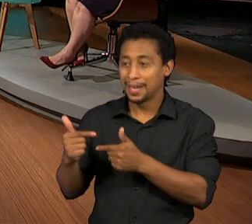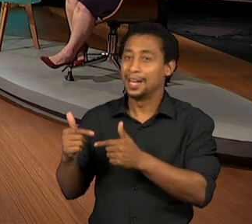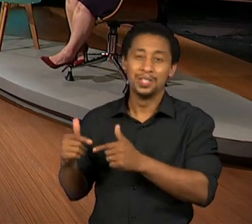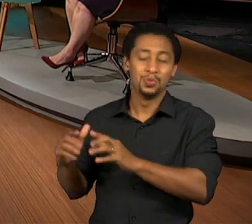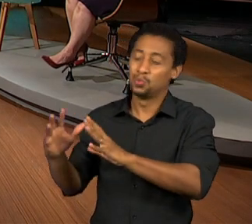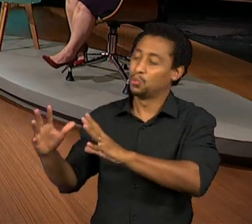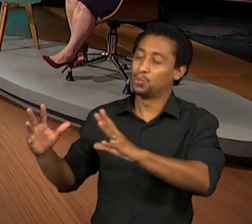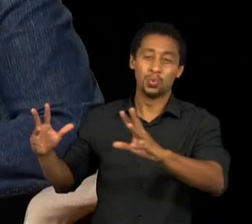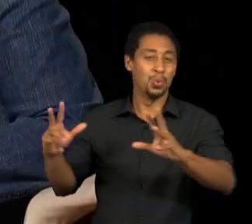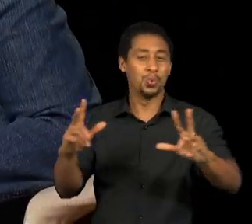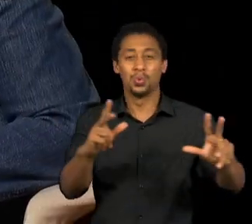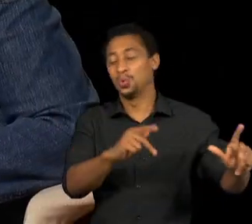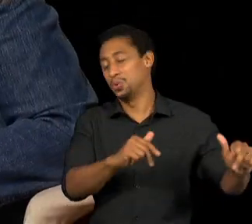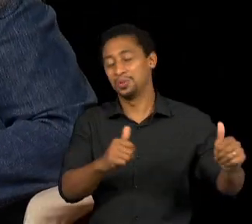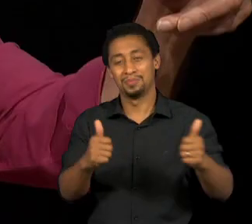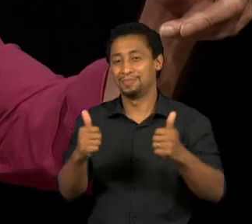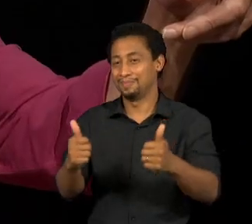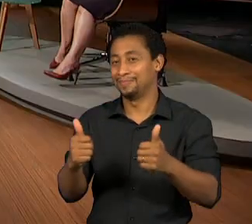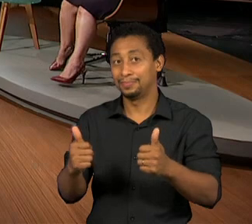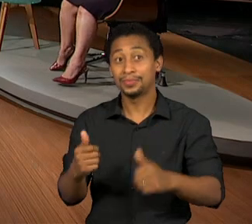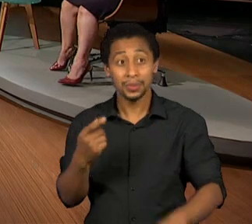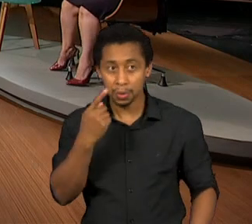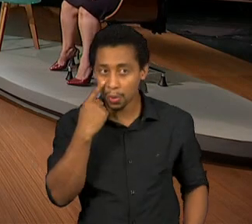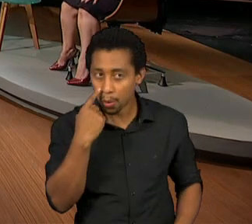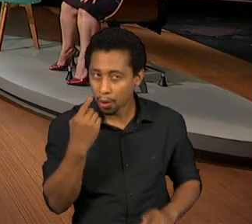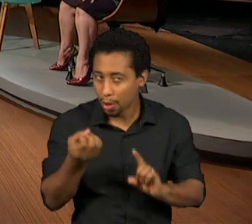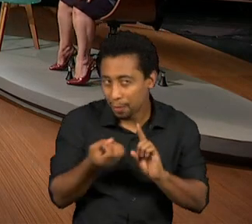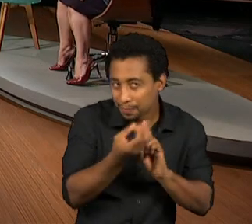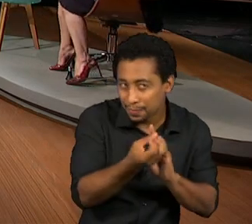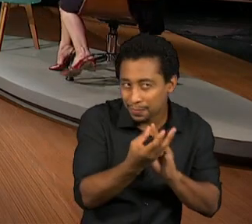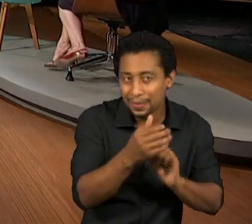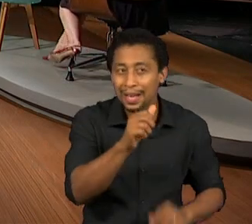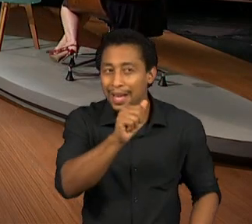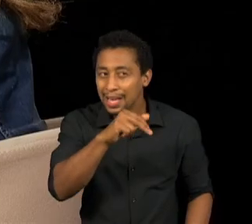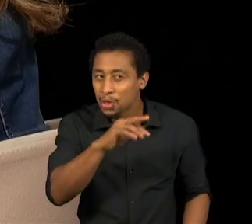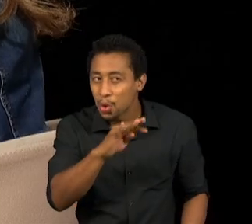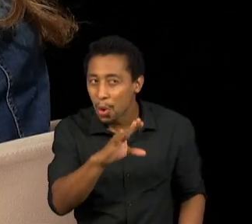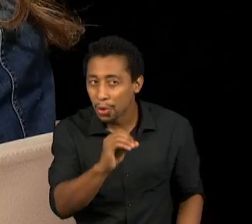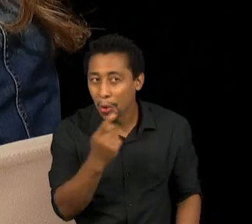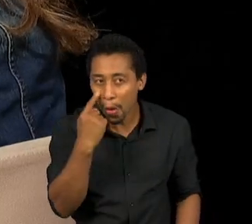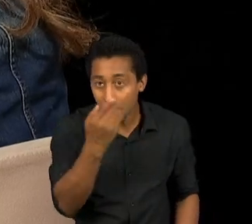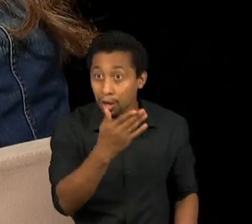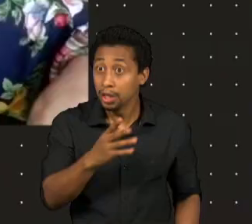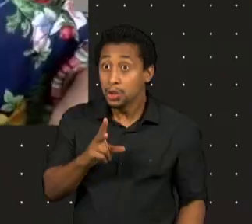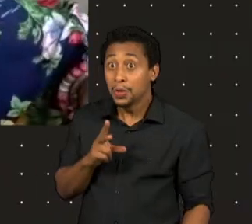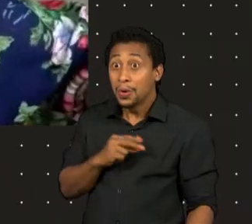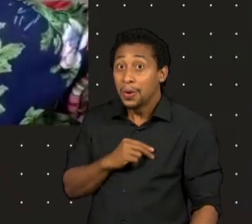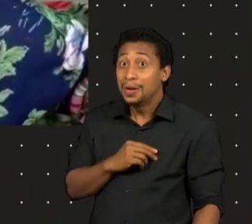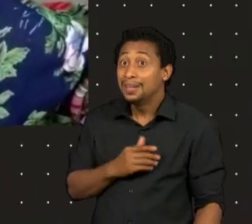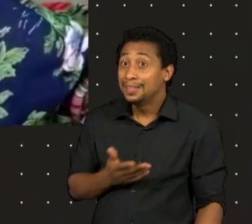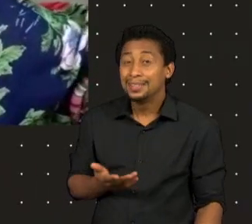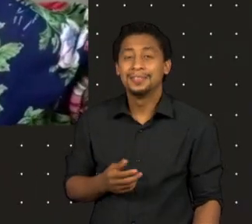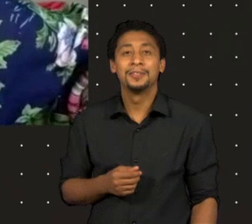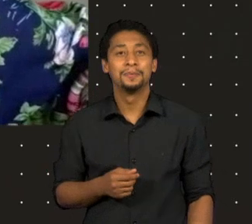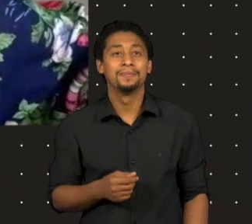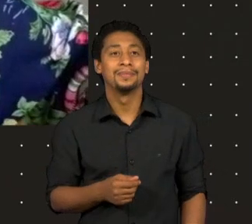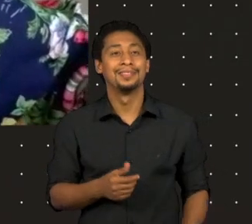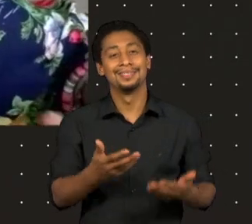valeram muito a pena. Nós temos a Dalileia aí falando com você. Ai, Dali! Maiara